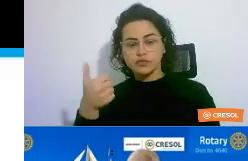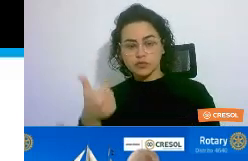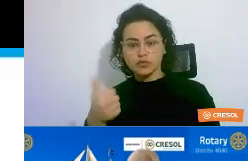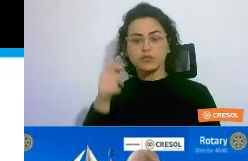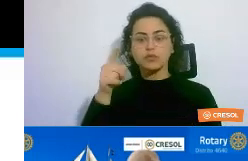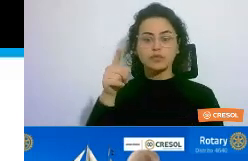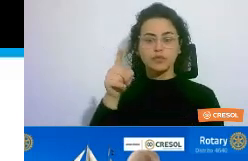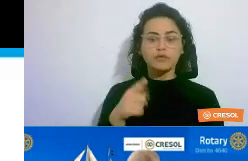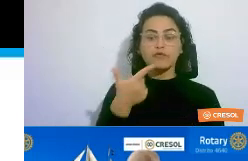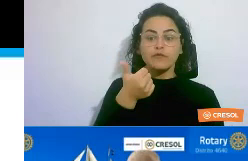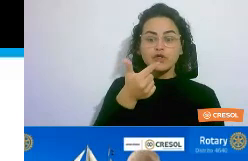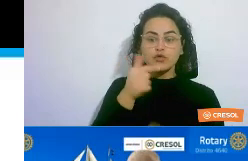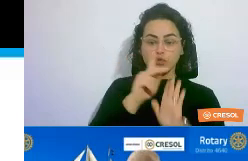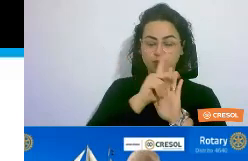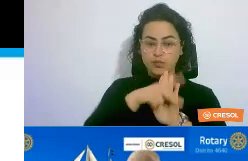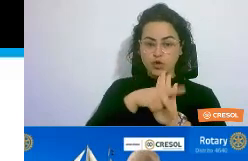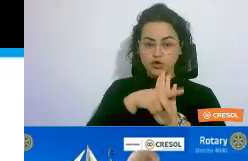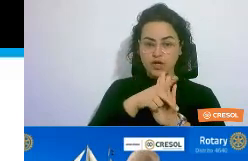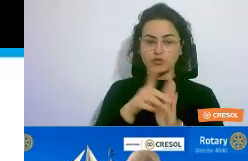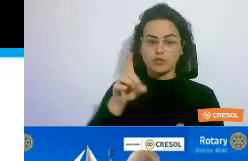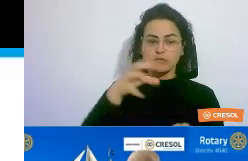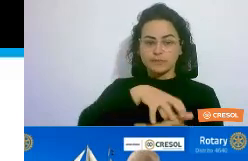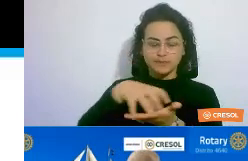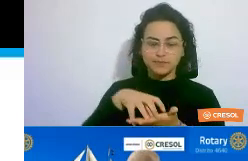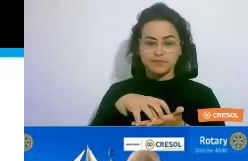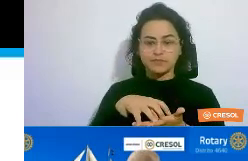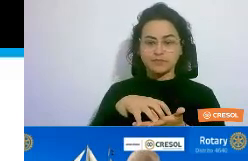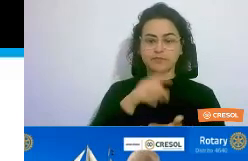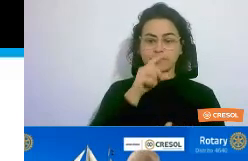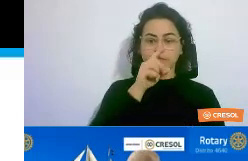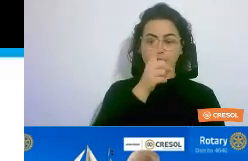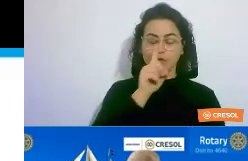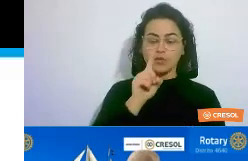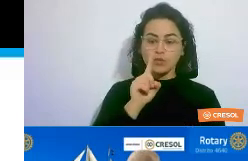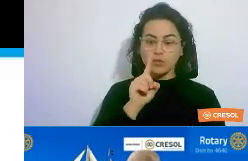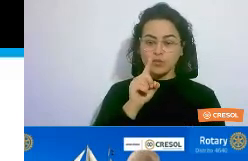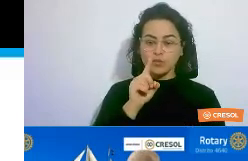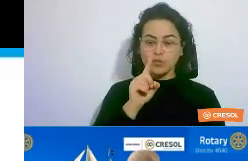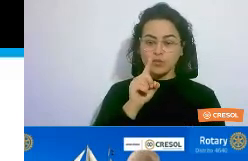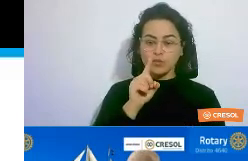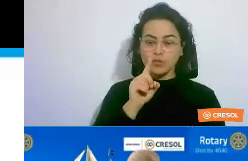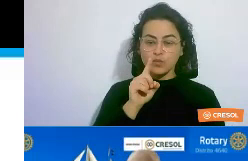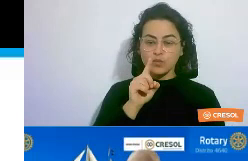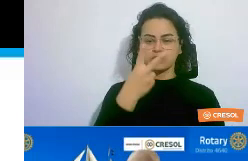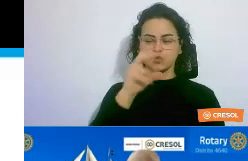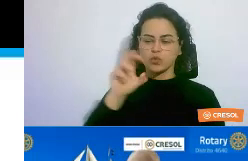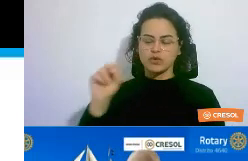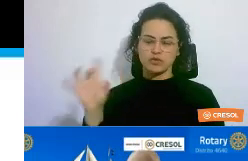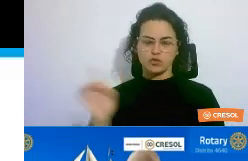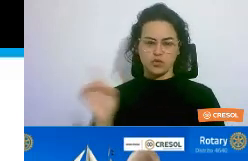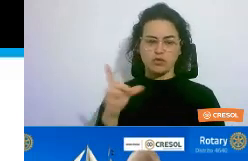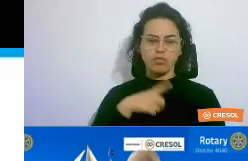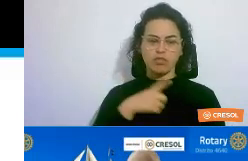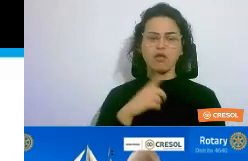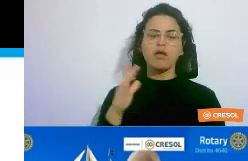22 projetos distritais e no valor de $1.200. Aqui, por exemplo, eu coloquei alguns